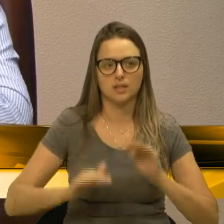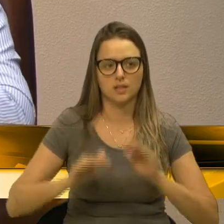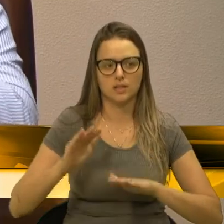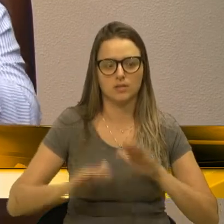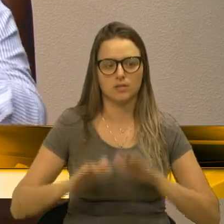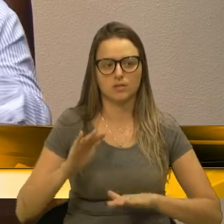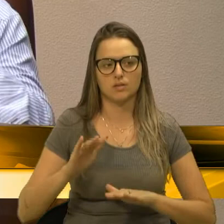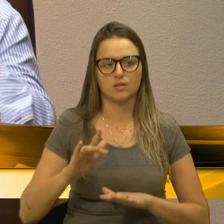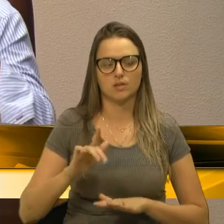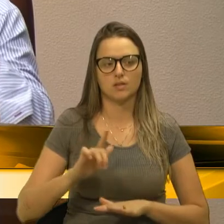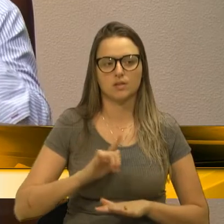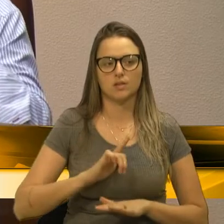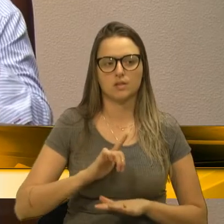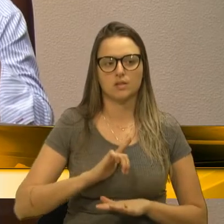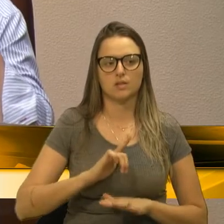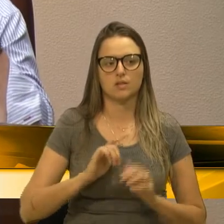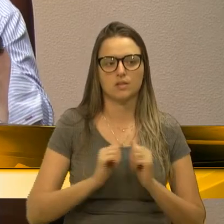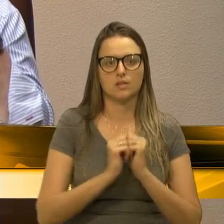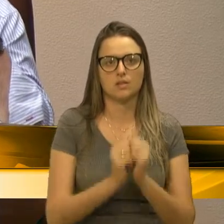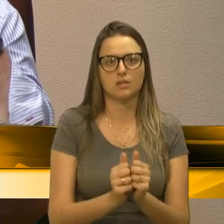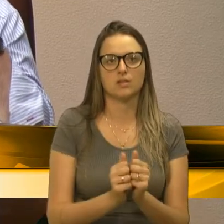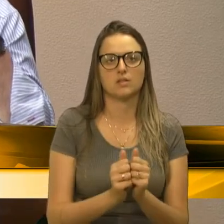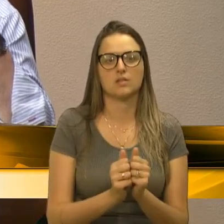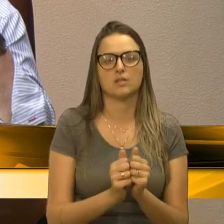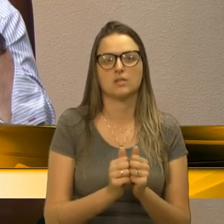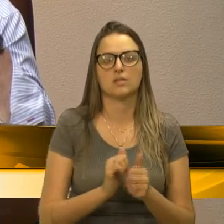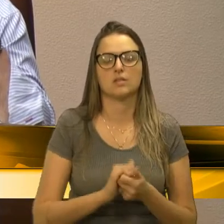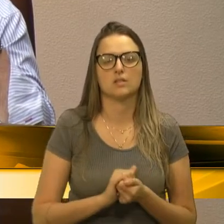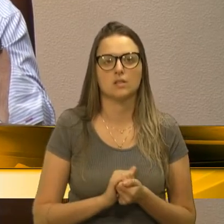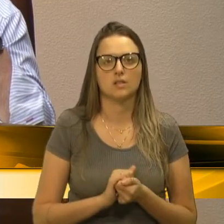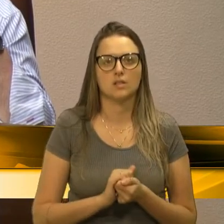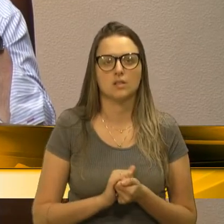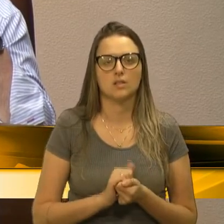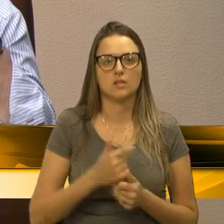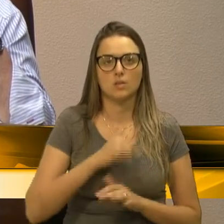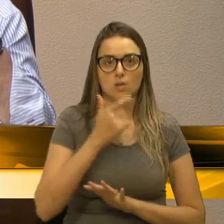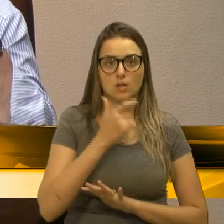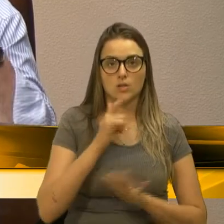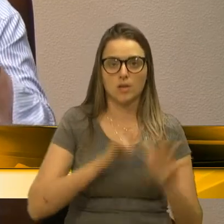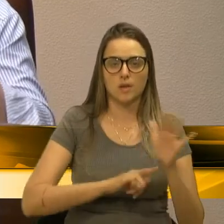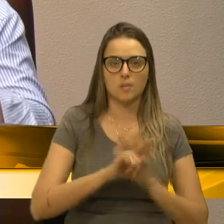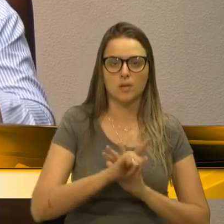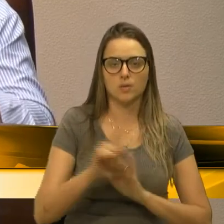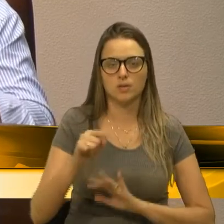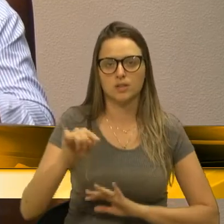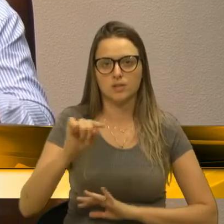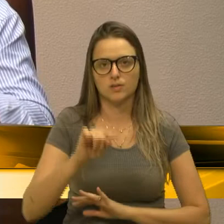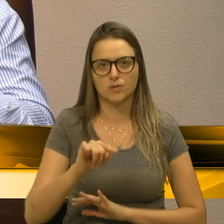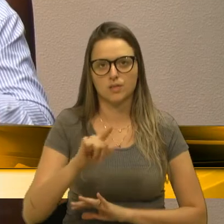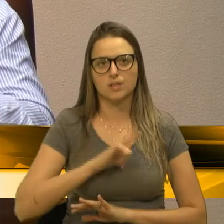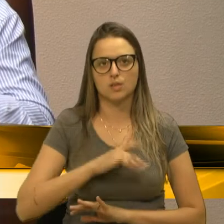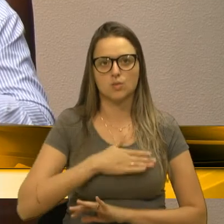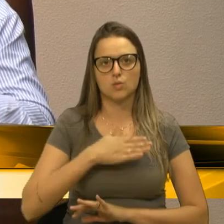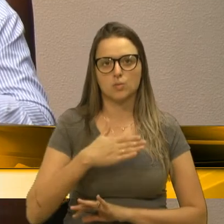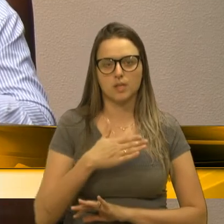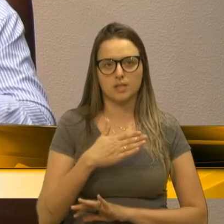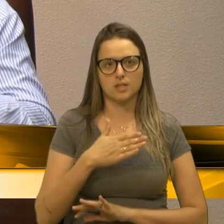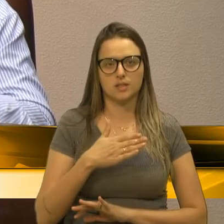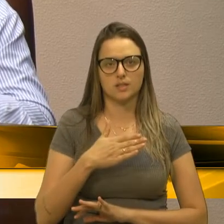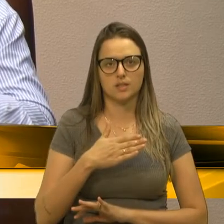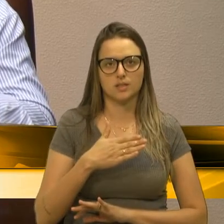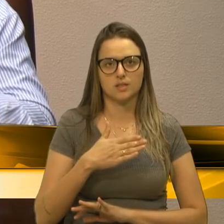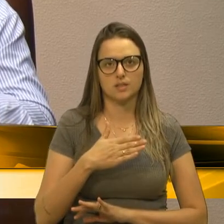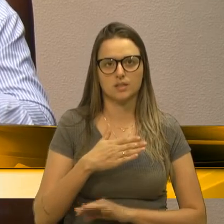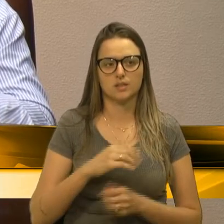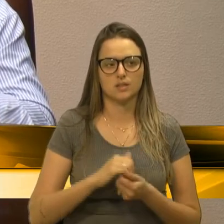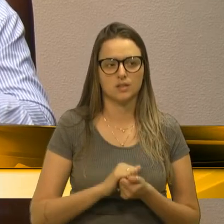infração político-administrativa seria. Até nem consigo imaginar, acho que essa pergunta que a senhora me pegou de surpresa. Eu só consigo ver.